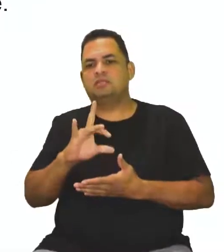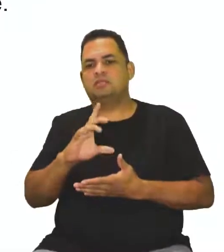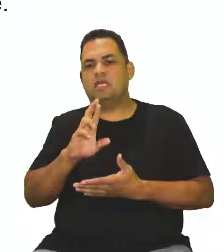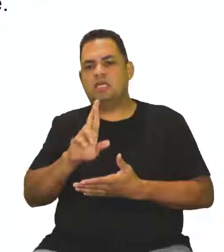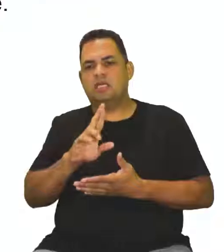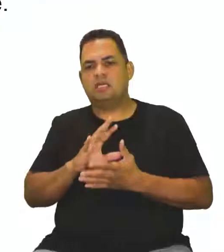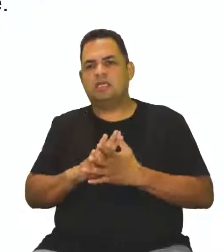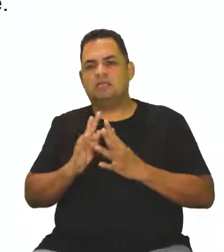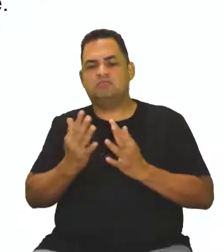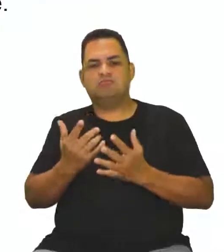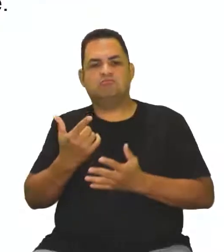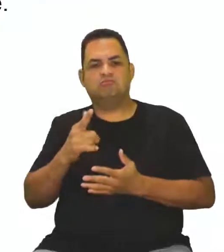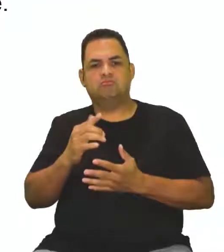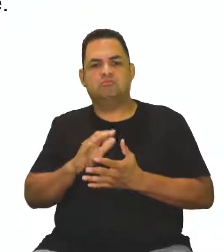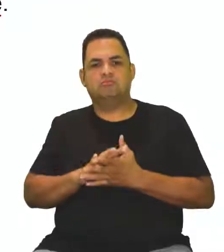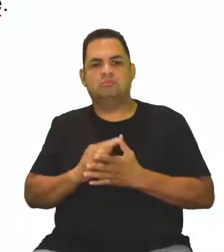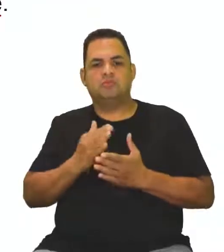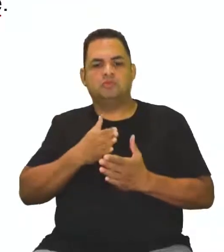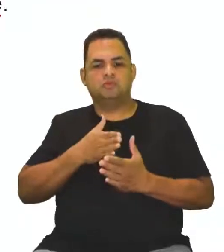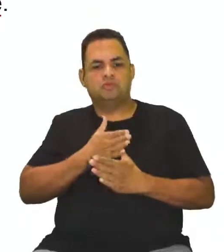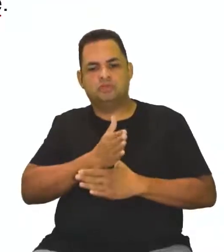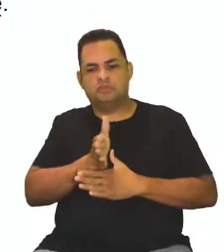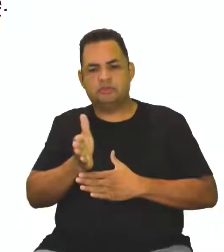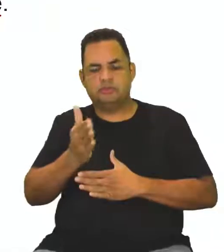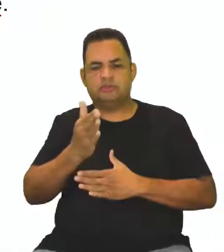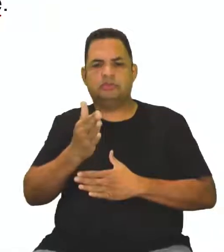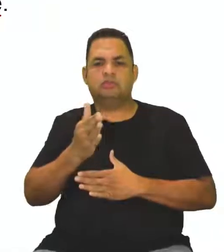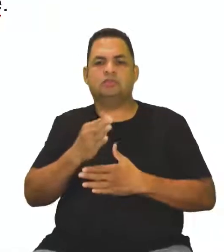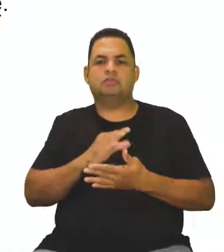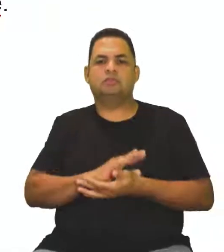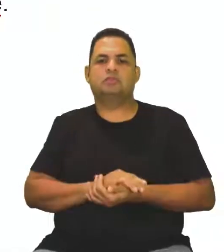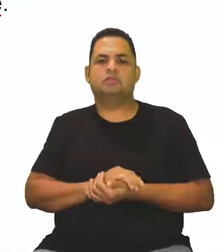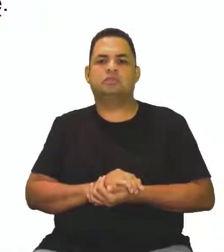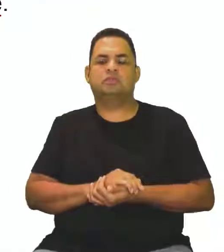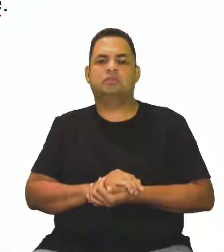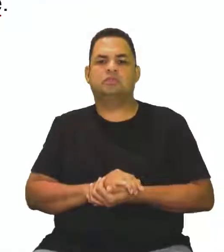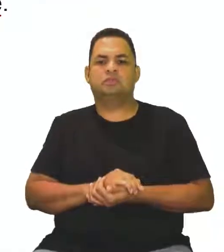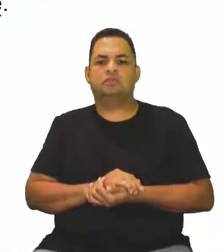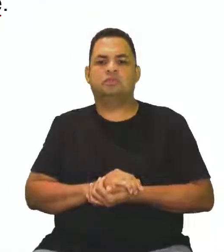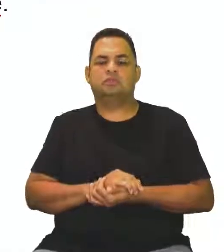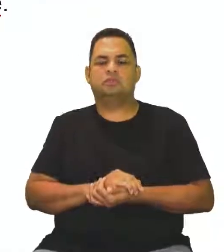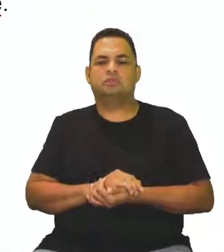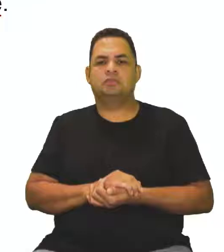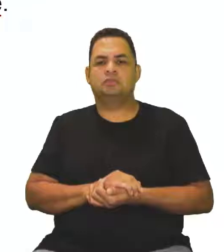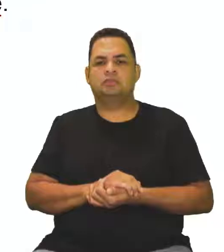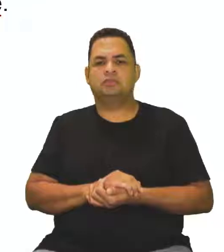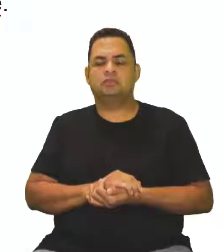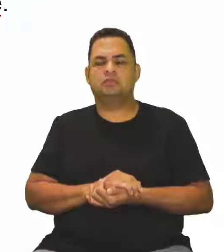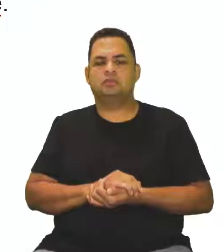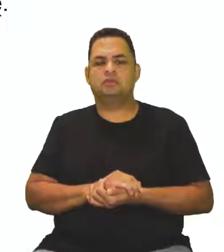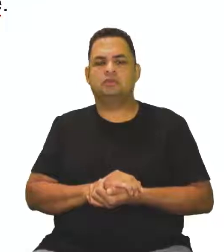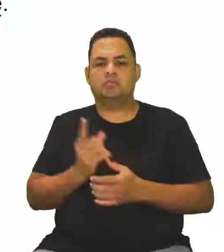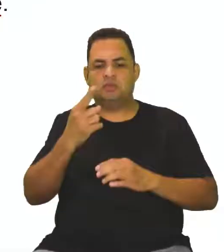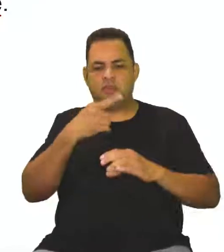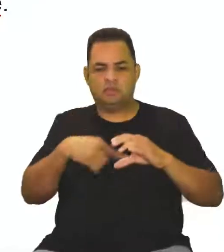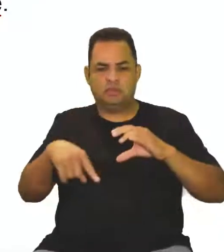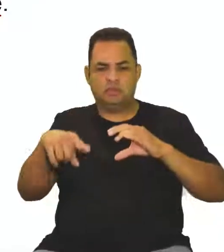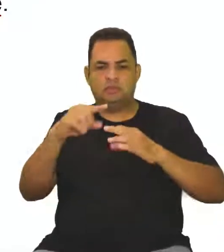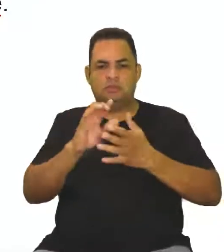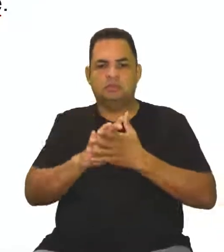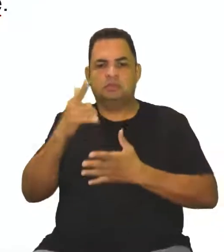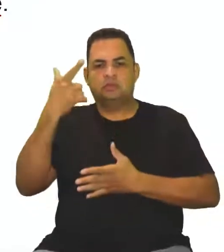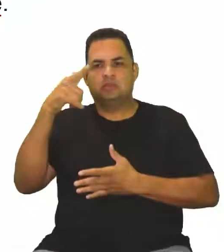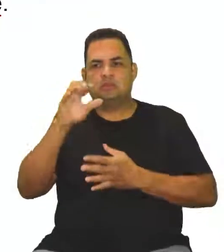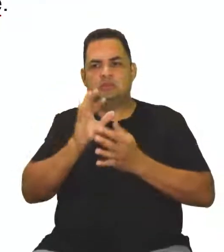Para ele não desvie corrente do circuito teste, tá bom? Porque se ele desviar a corrente não circula e você não